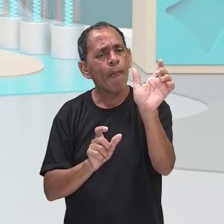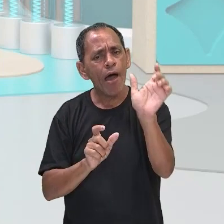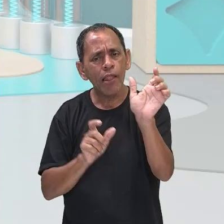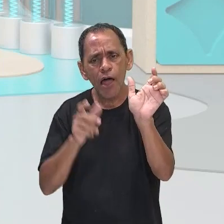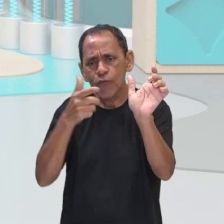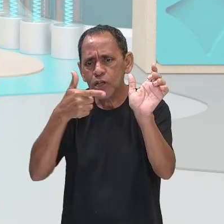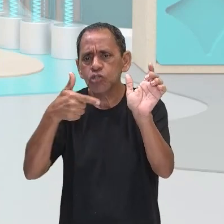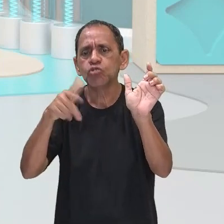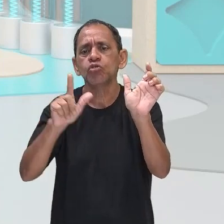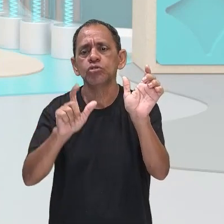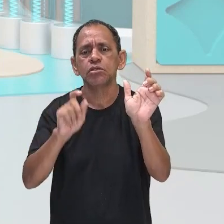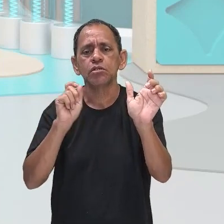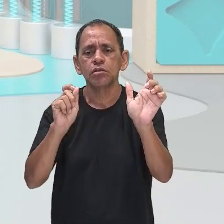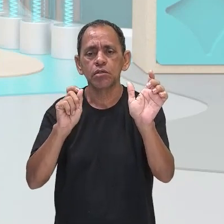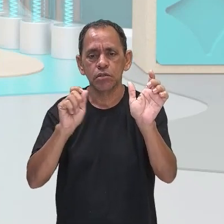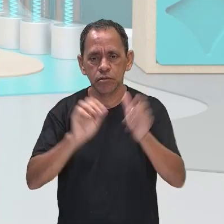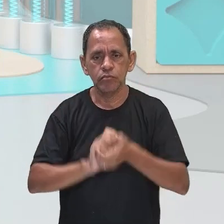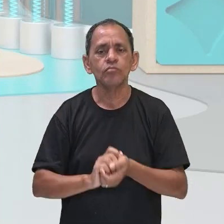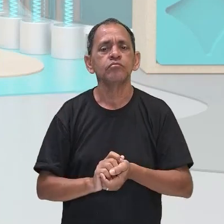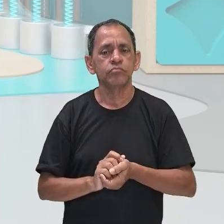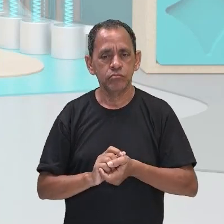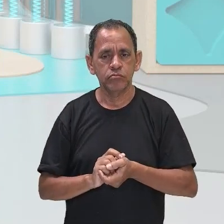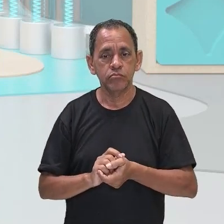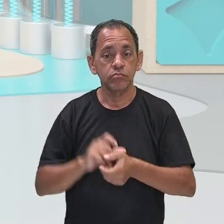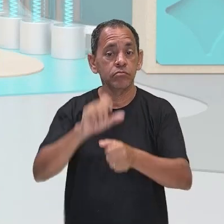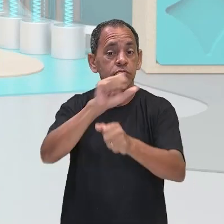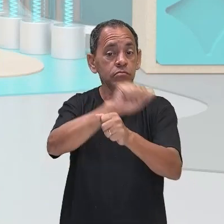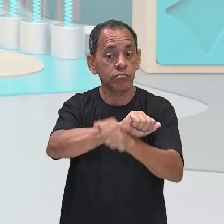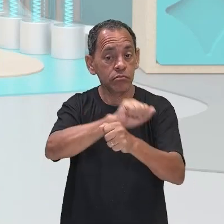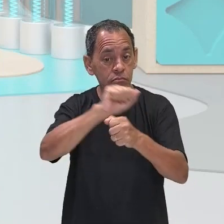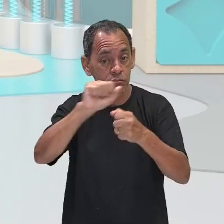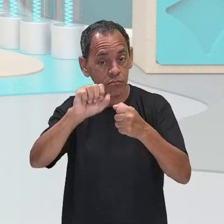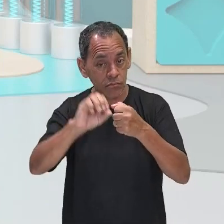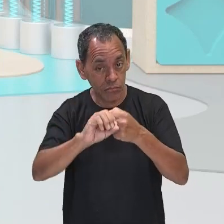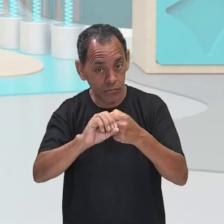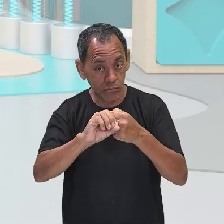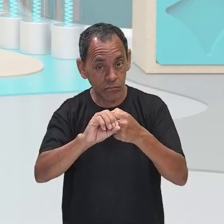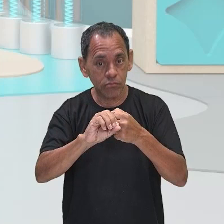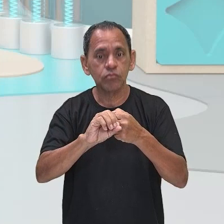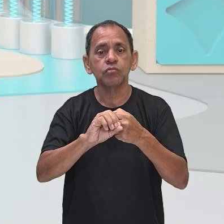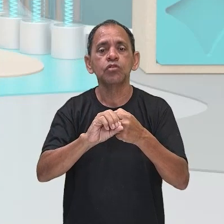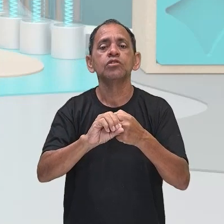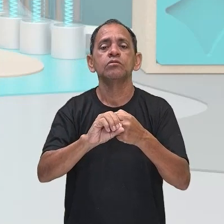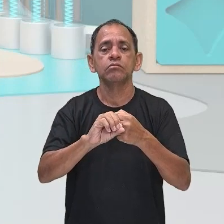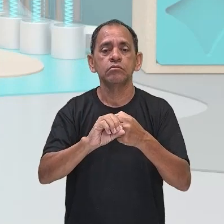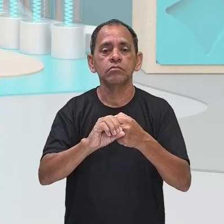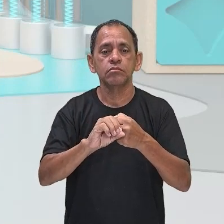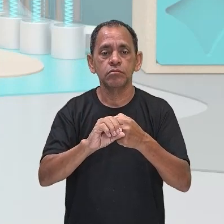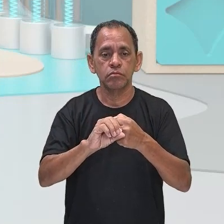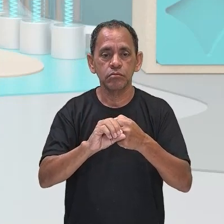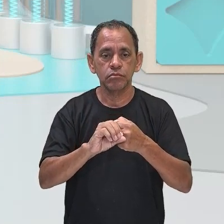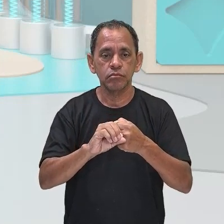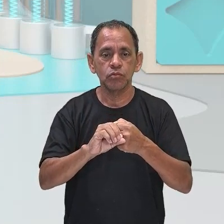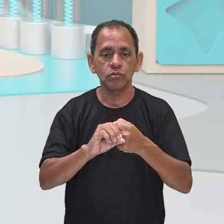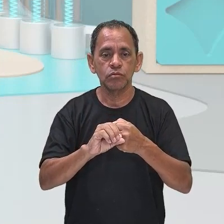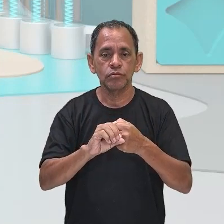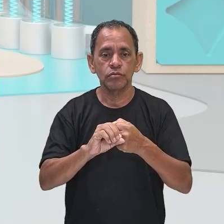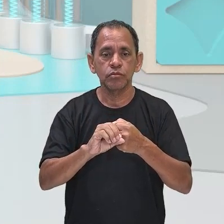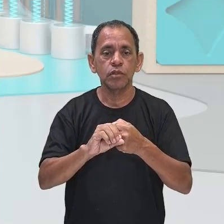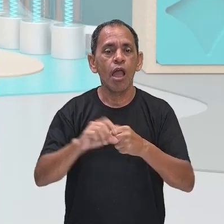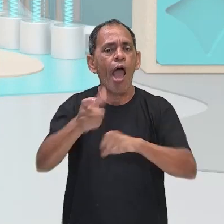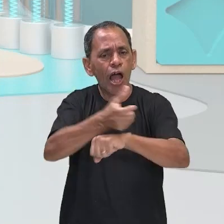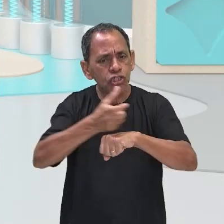essas? Exatamente artigos, adjetivos, numerais e pronomes. Então, perceba que